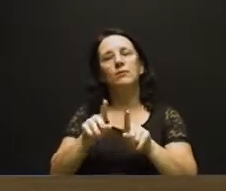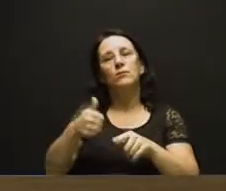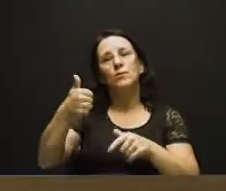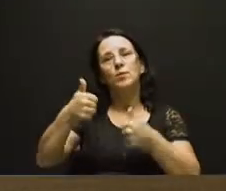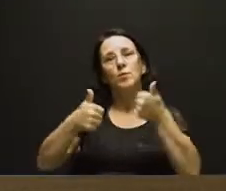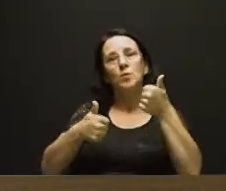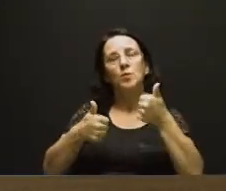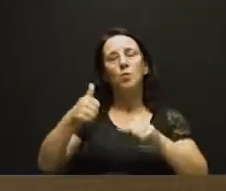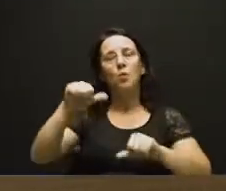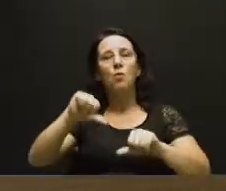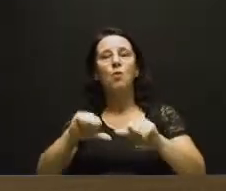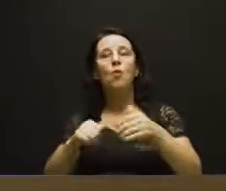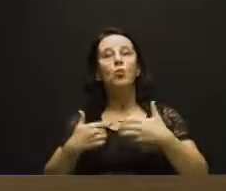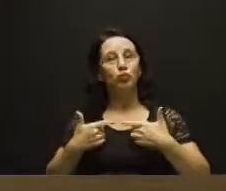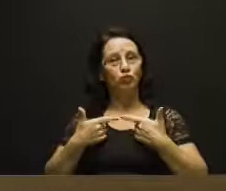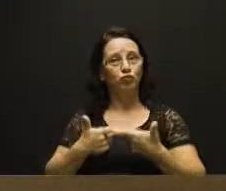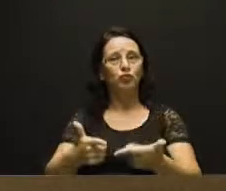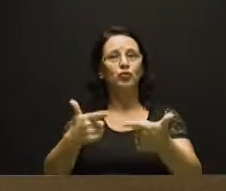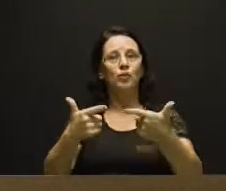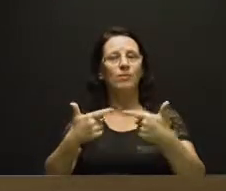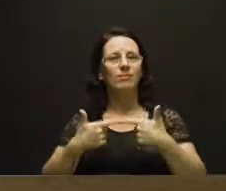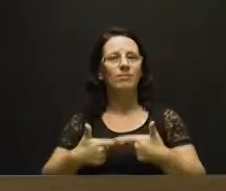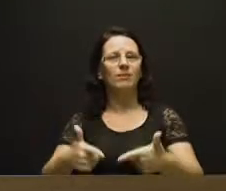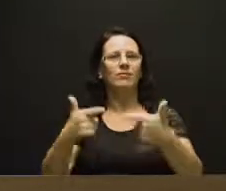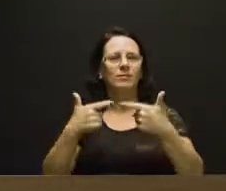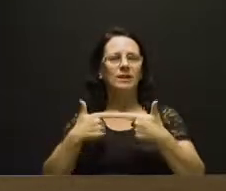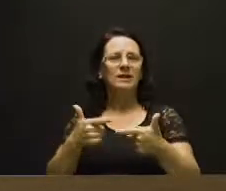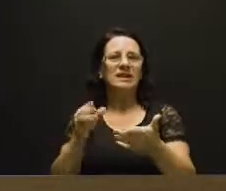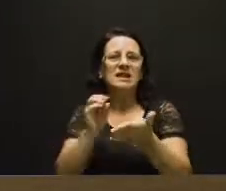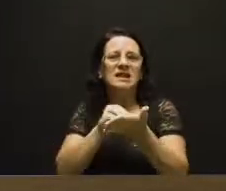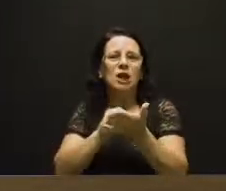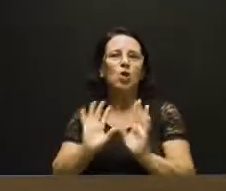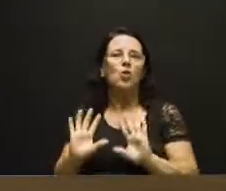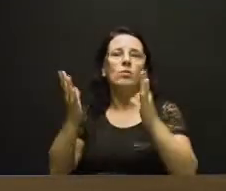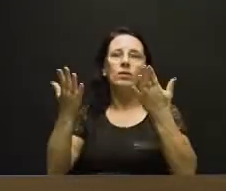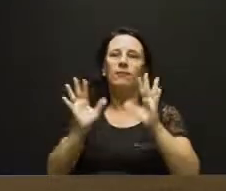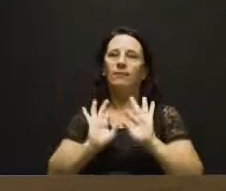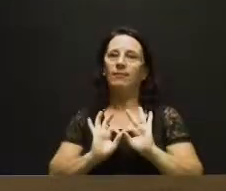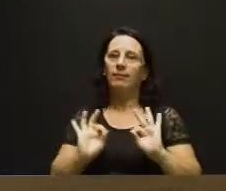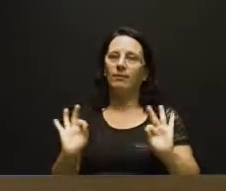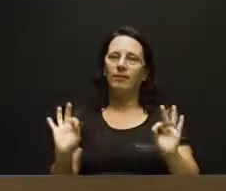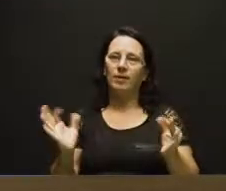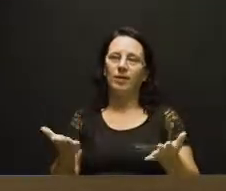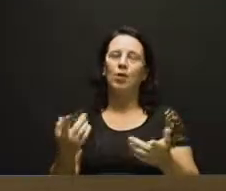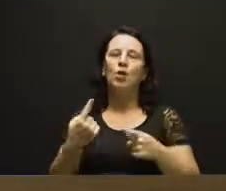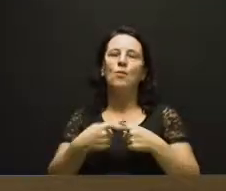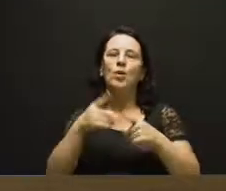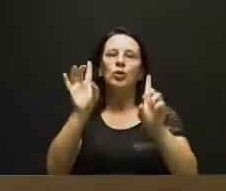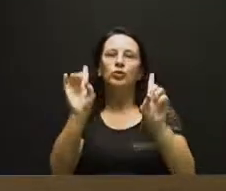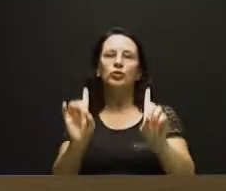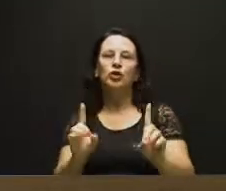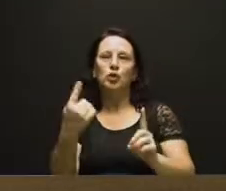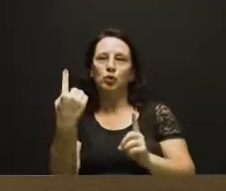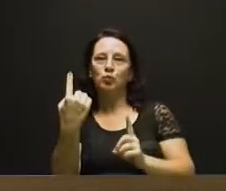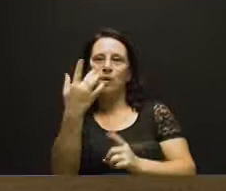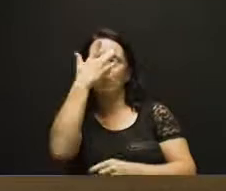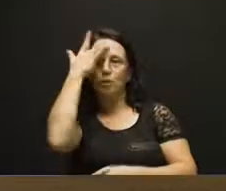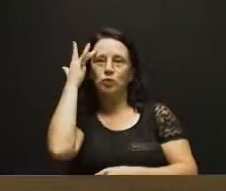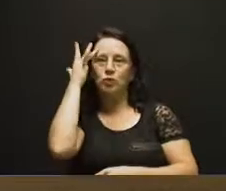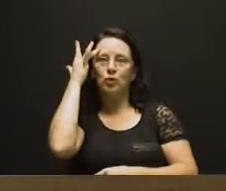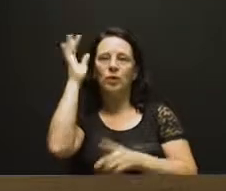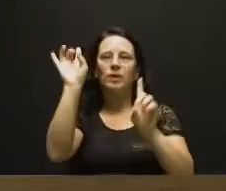se a gente continua na luta coletivamente sem comemorar nada porque o direito de uma pessoa com